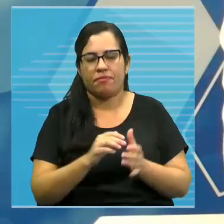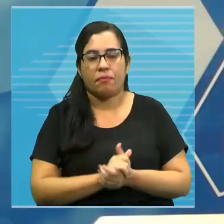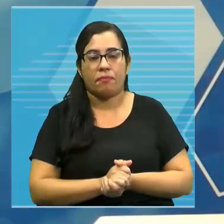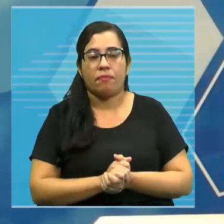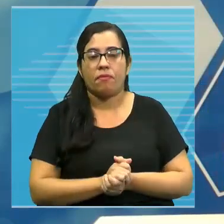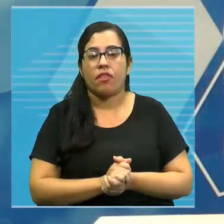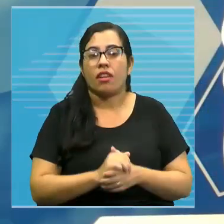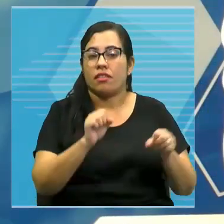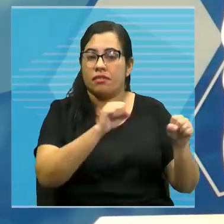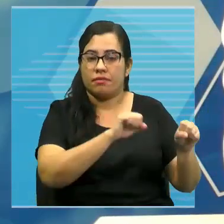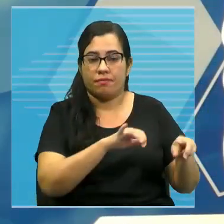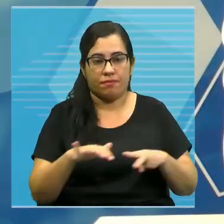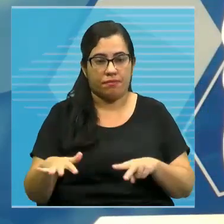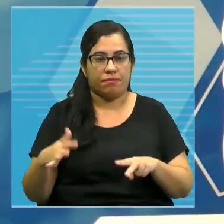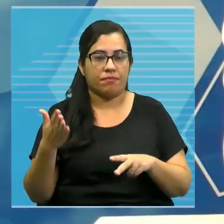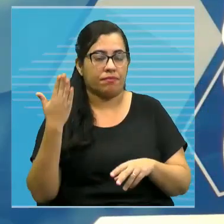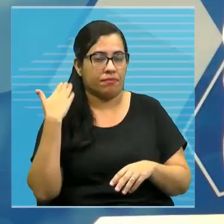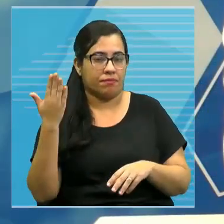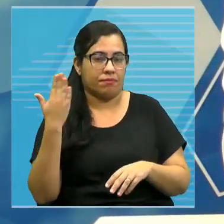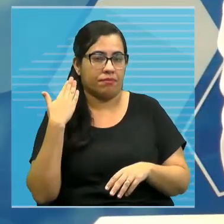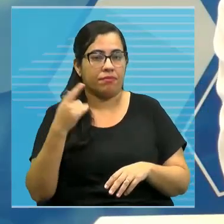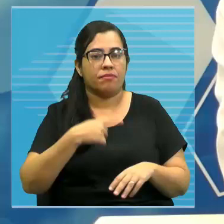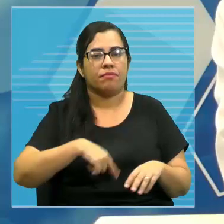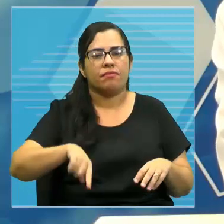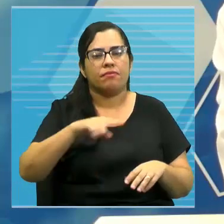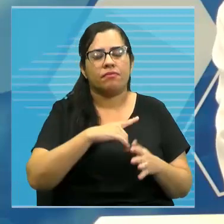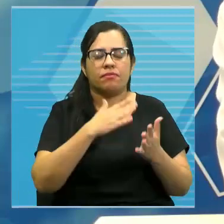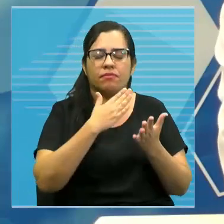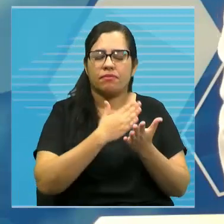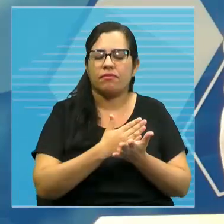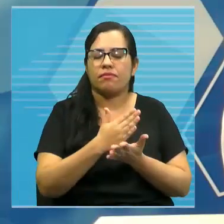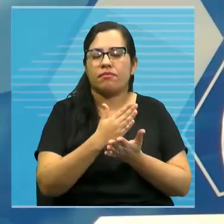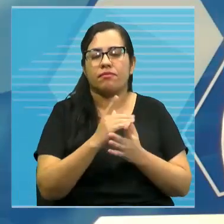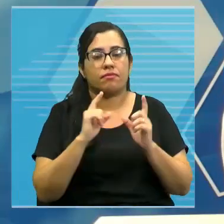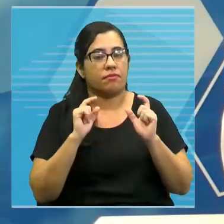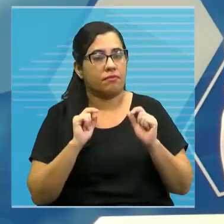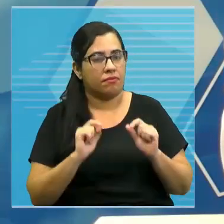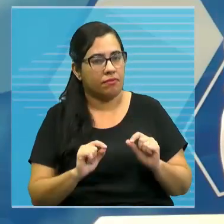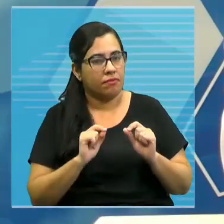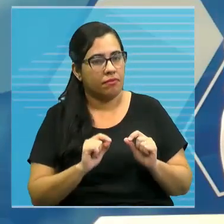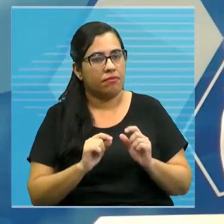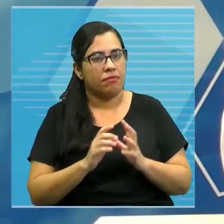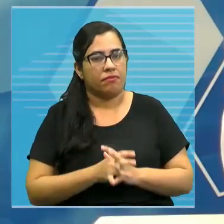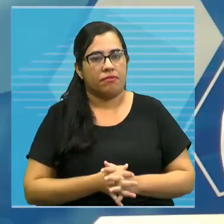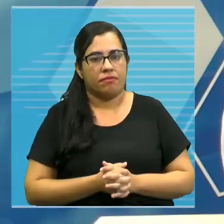na semana passada nós começamos a trabalhar os